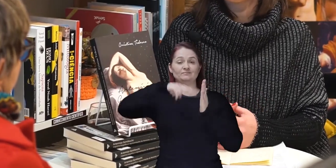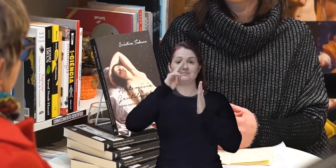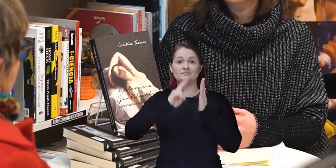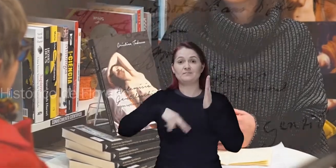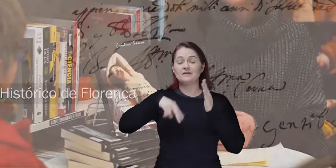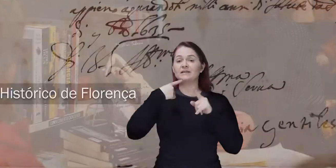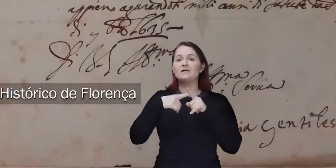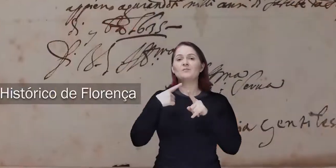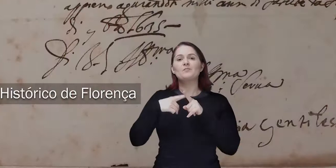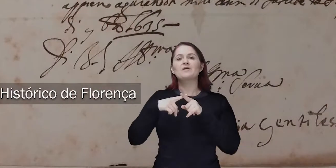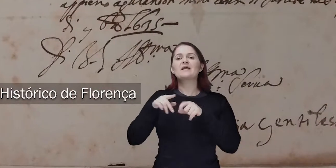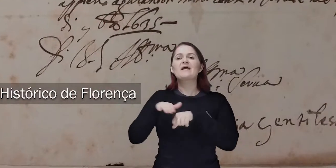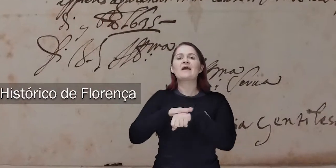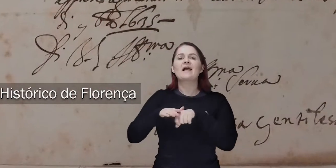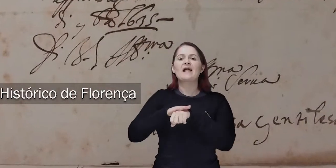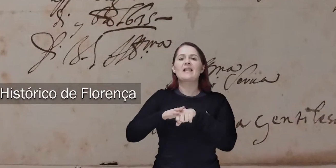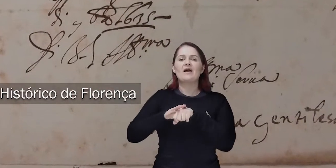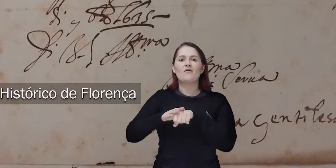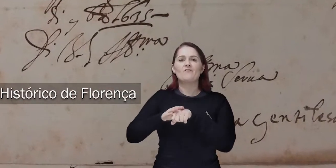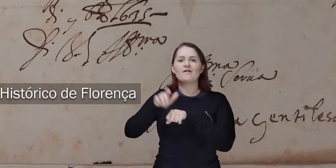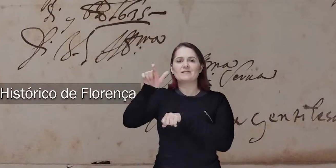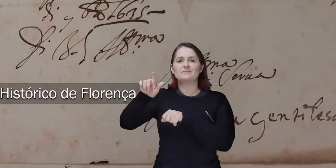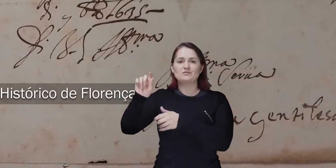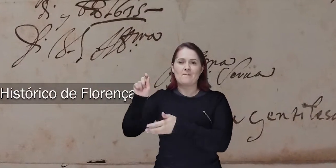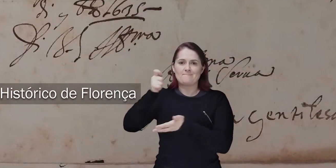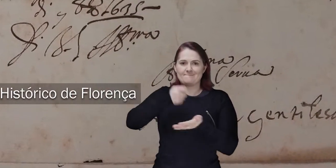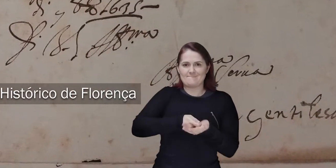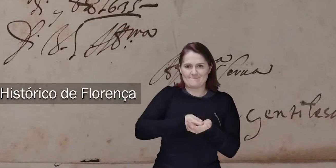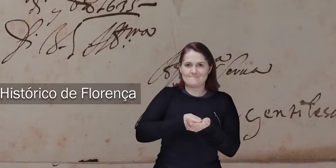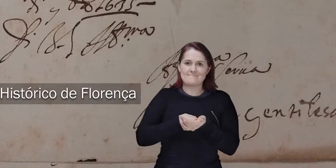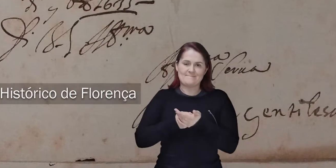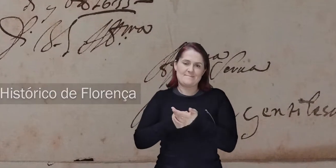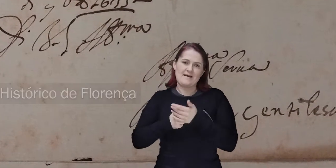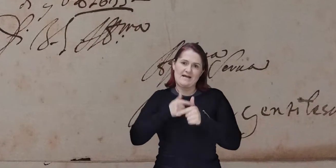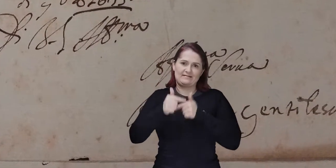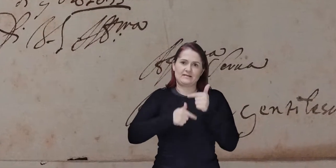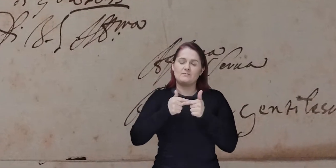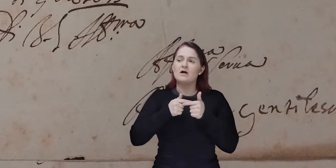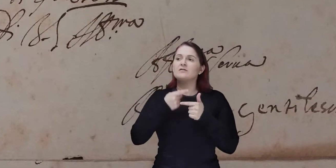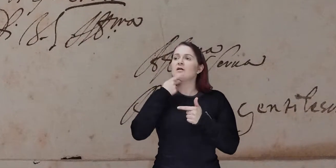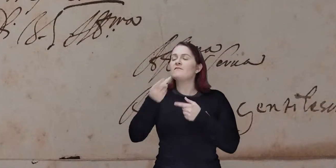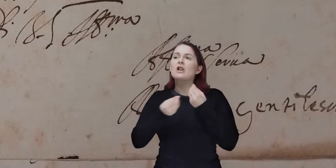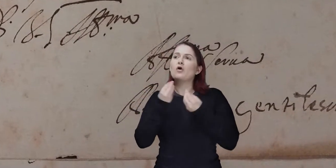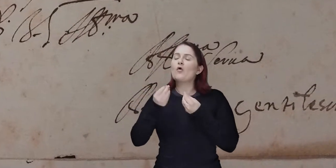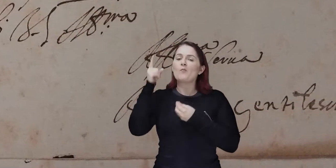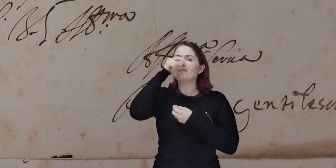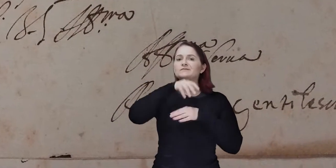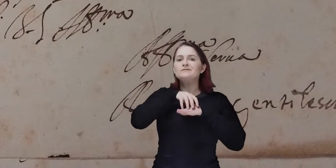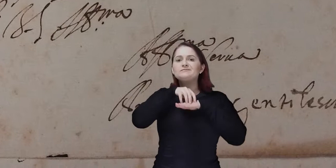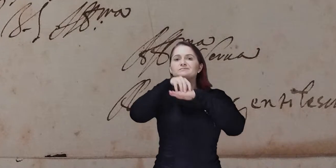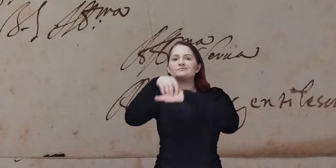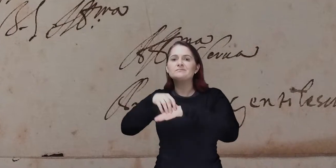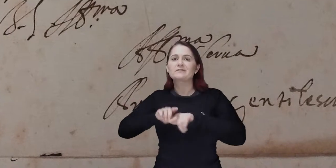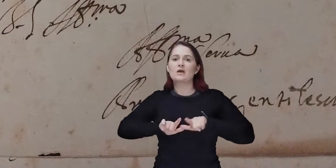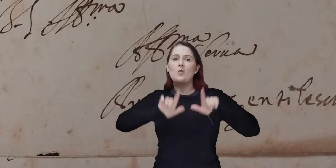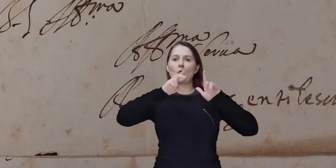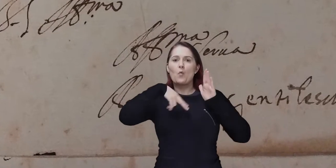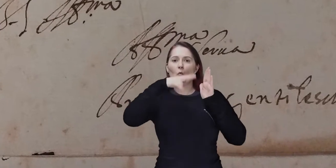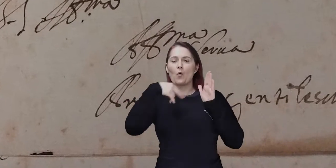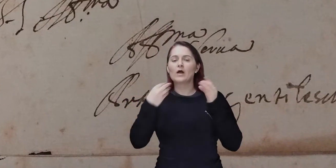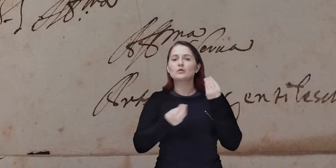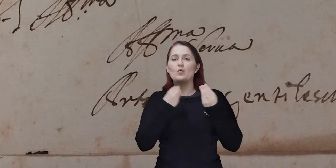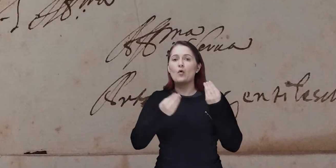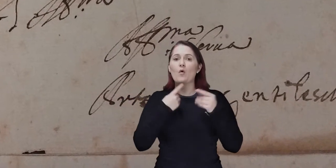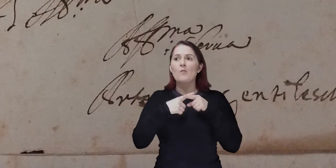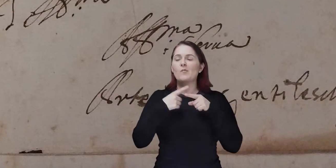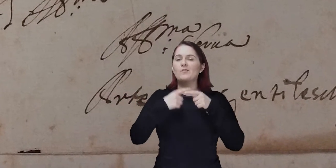a sua vida profissional como pintora, porque ela conversa com os seus mecenas nas correspondências, falando sobre as dificuldades de